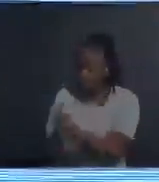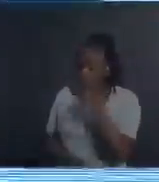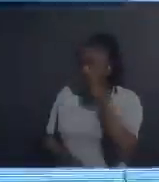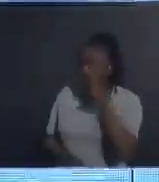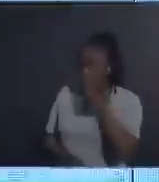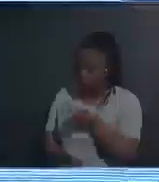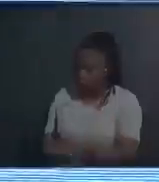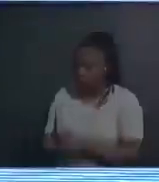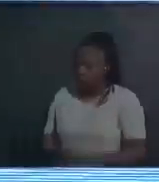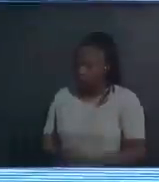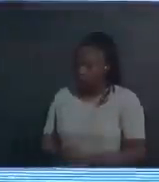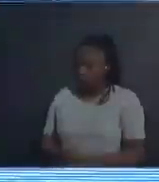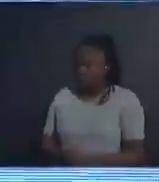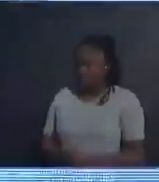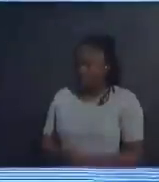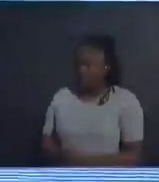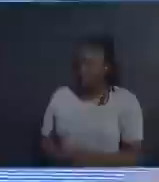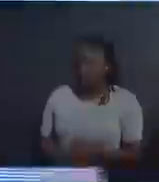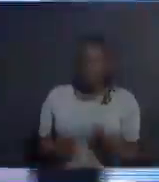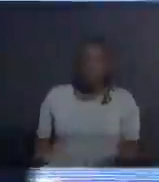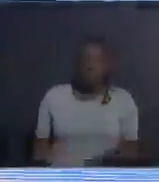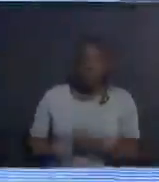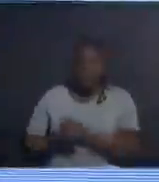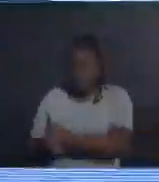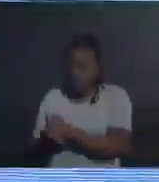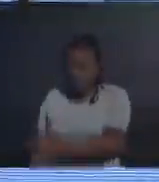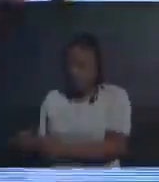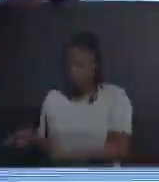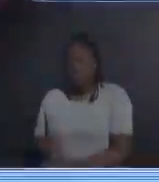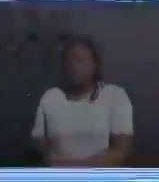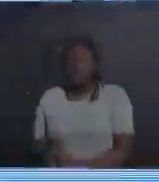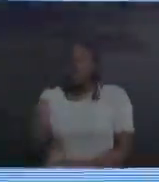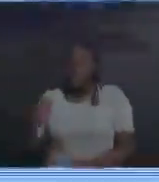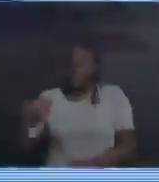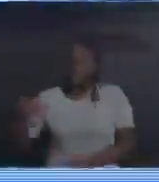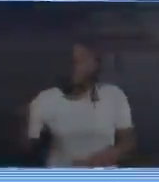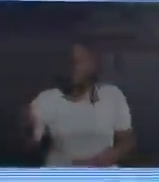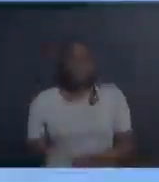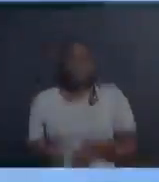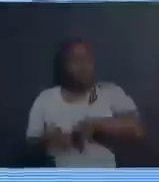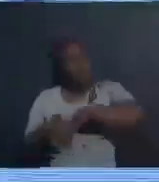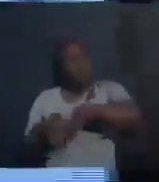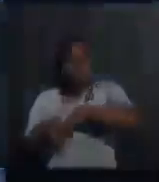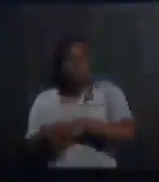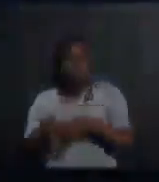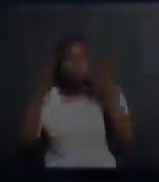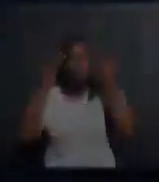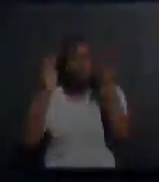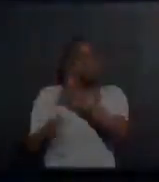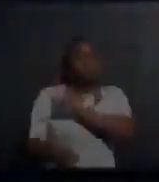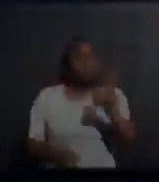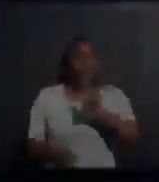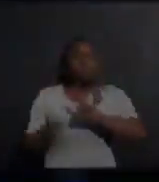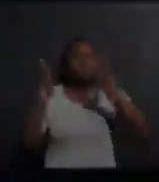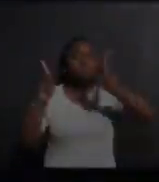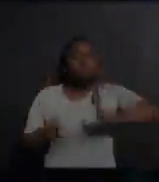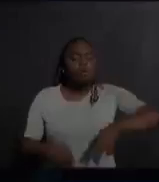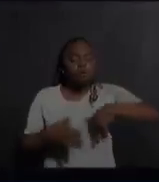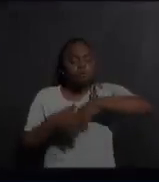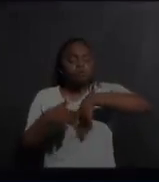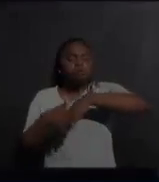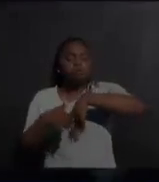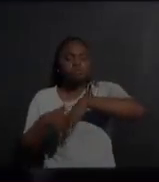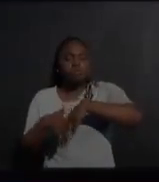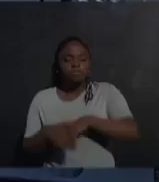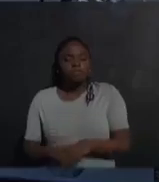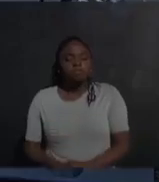sagrado, investe o menino de Satanás. Vou lá no campo, não sabe o nome de um jogador. Ganha